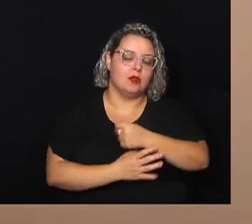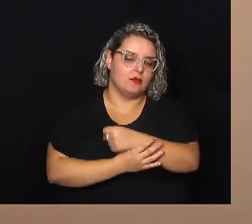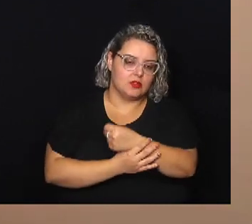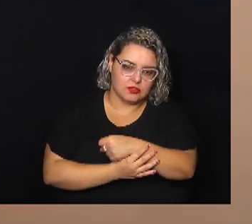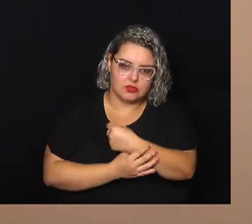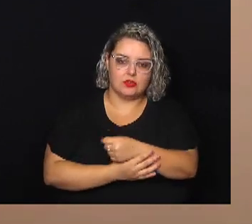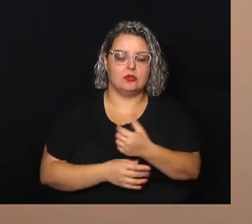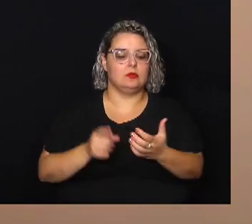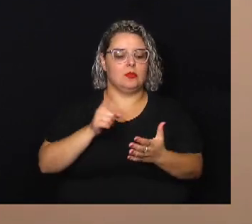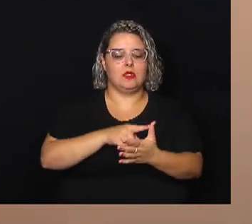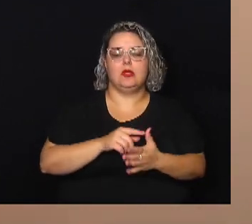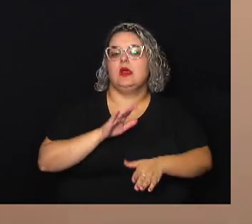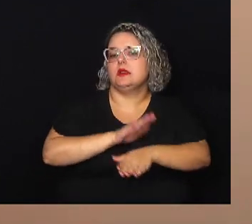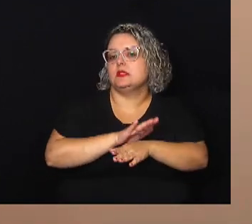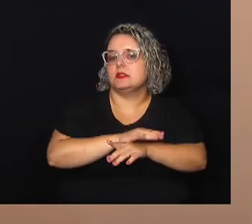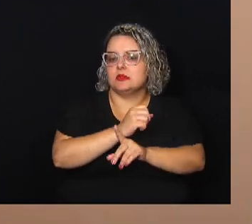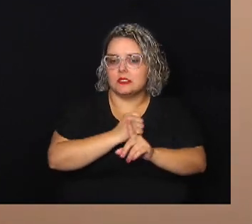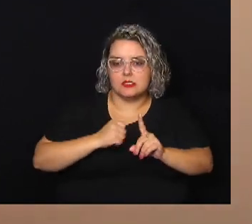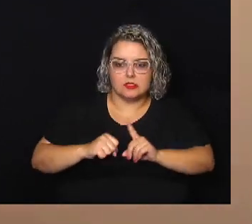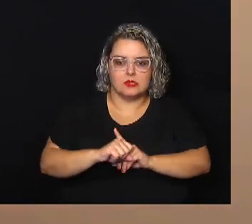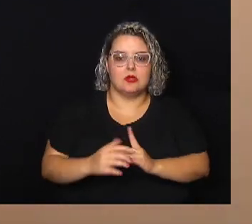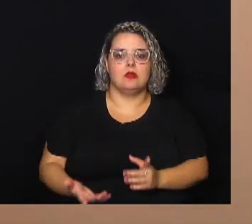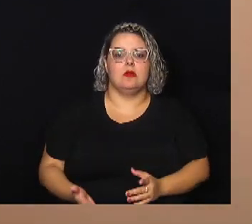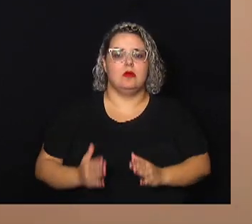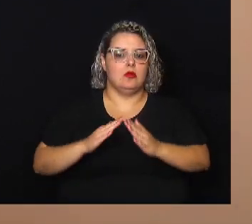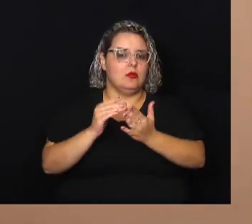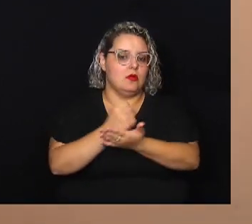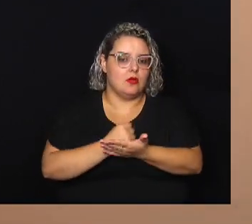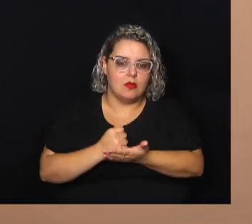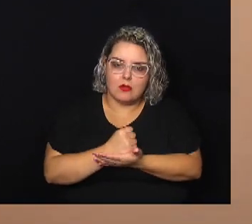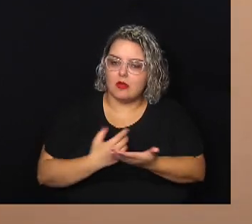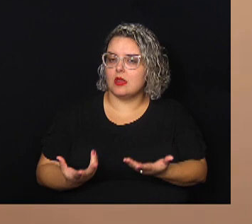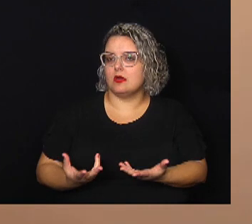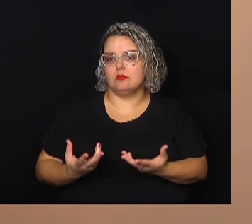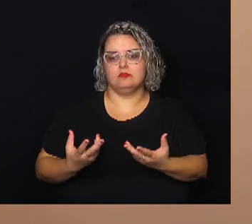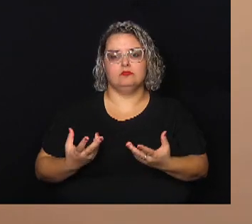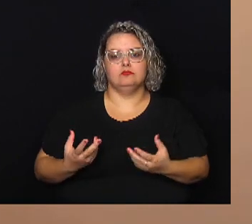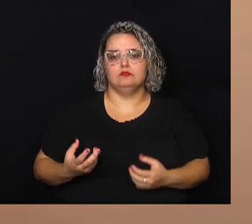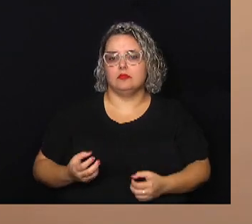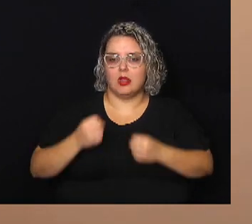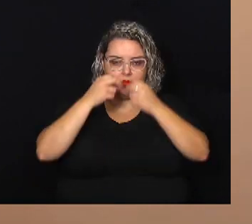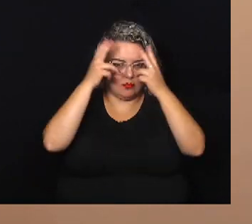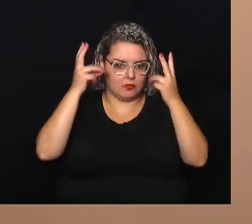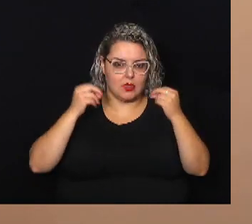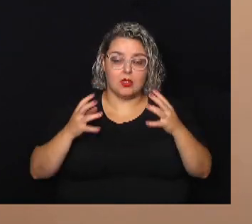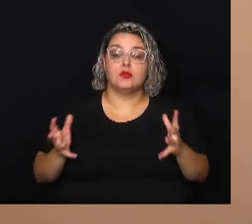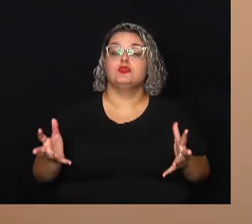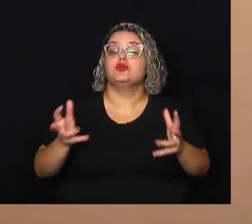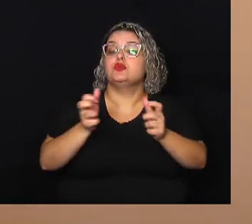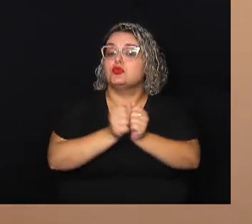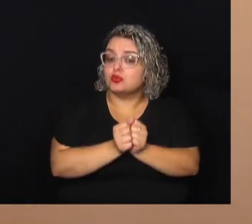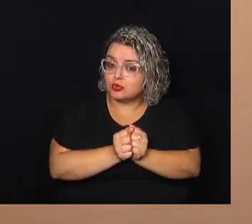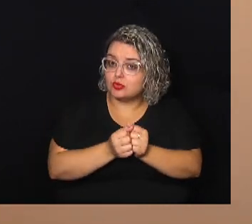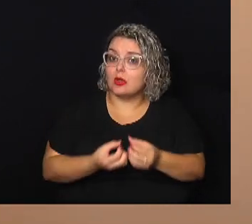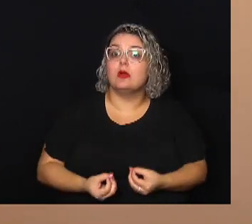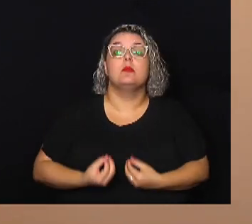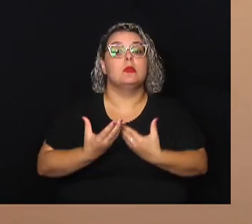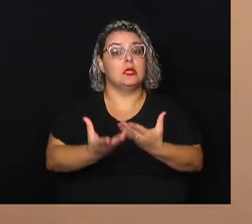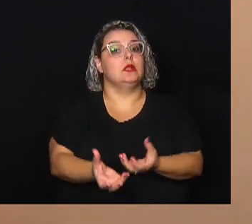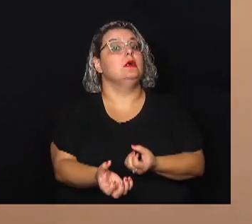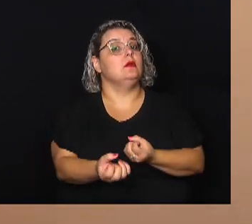social, farmácia, a enfermagem, eles podem trabalhar em conjunto para levar